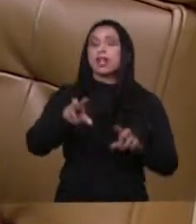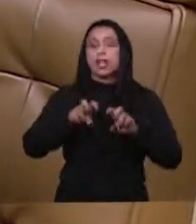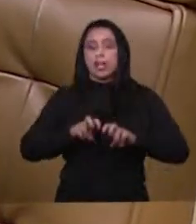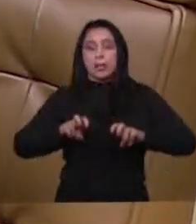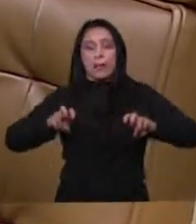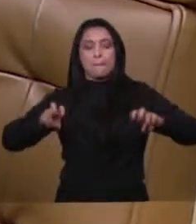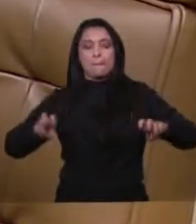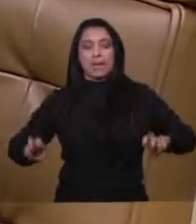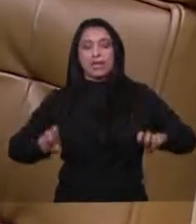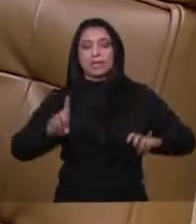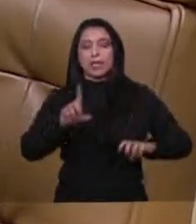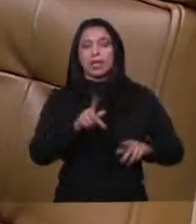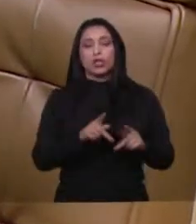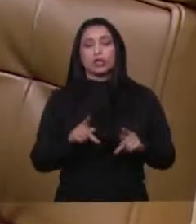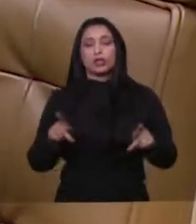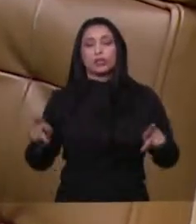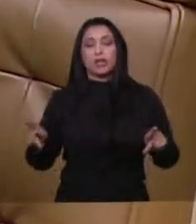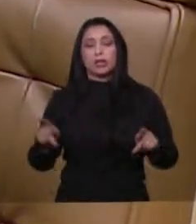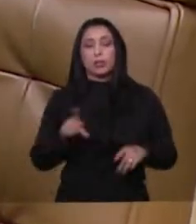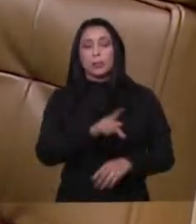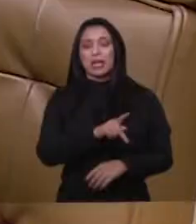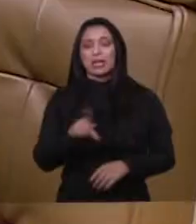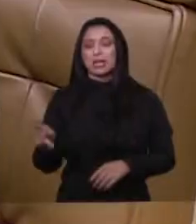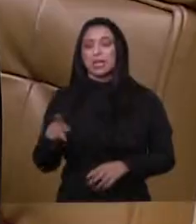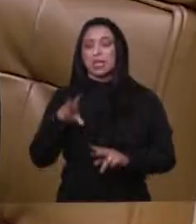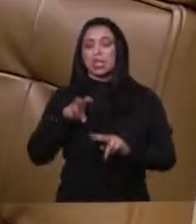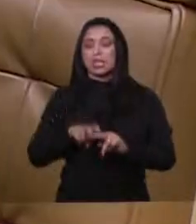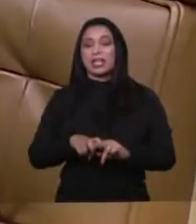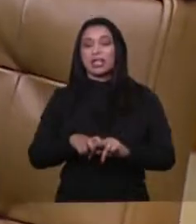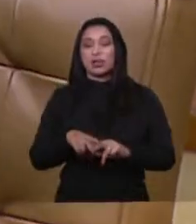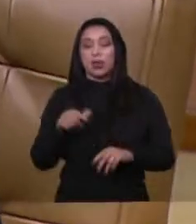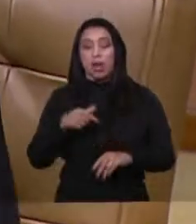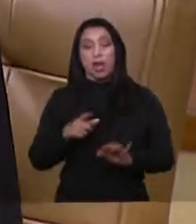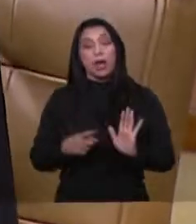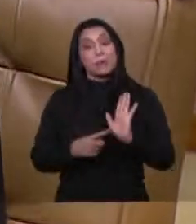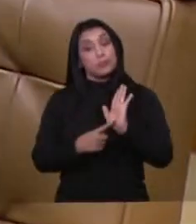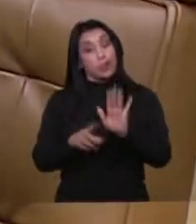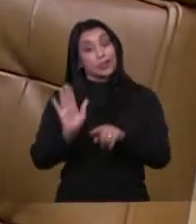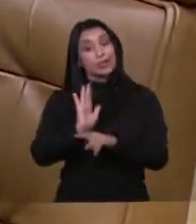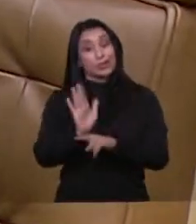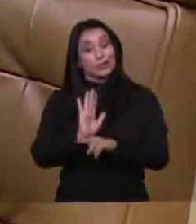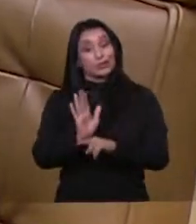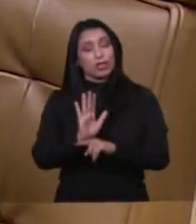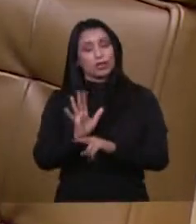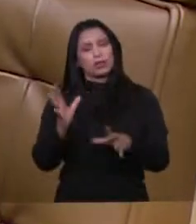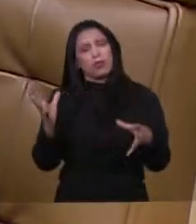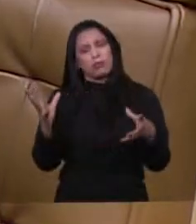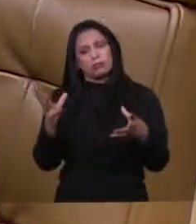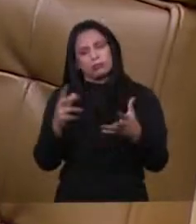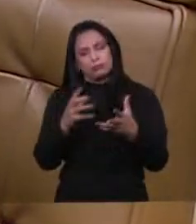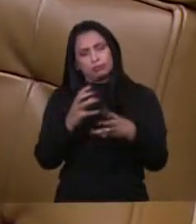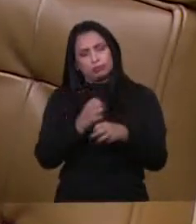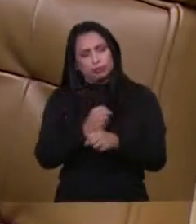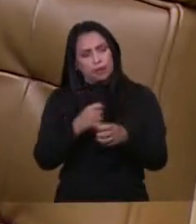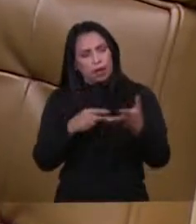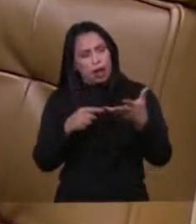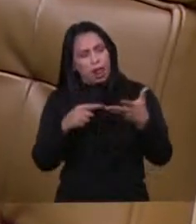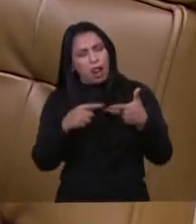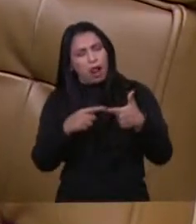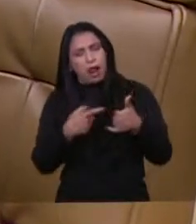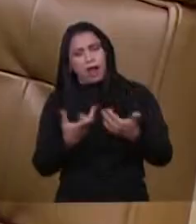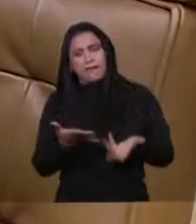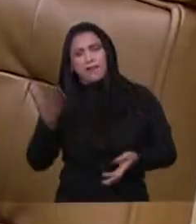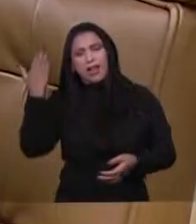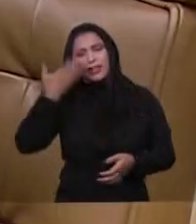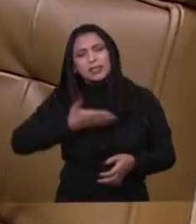diretora do Senado Federal naquela circunstância. É médio com nitidez do conjunto probatório, portanto, que o acusado tinha